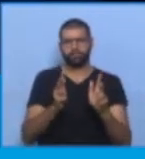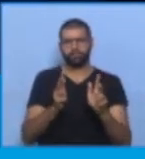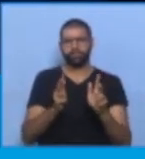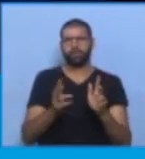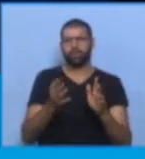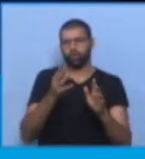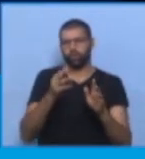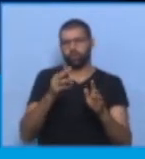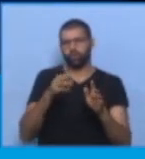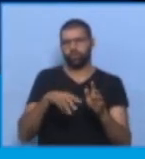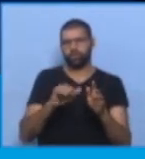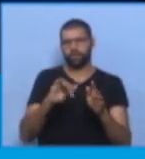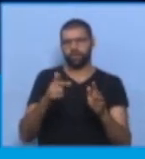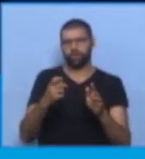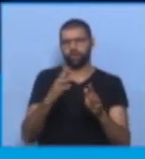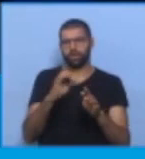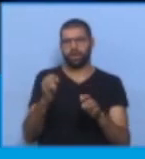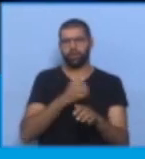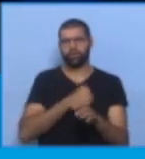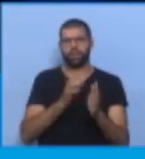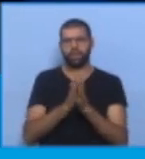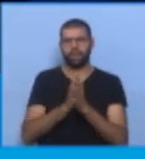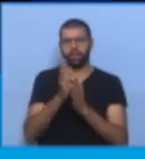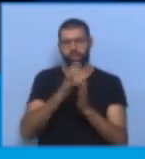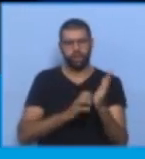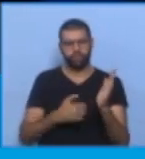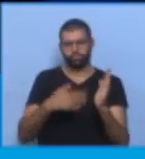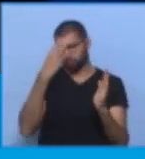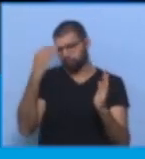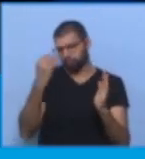pelo magistério da Igreja a este texto,